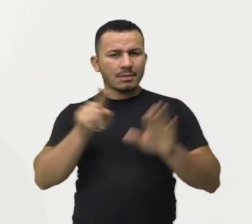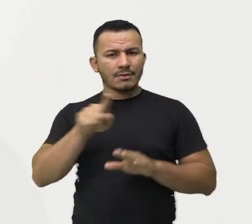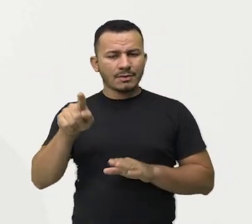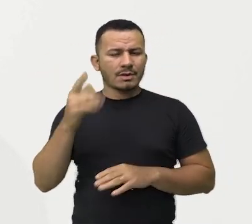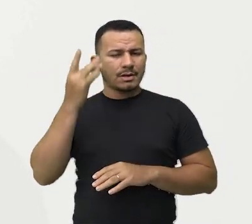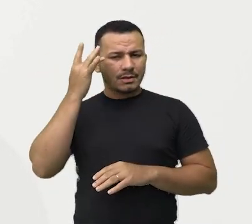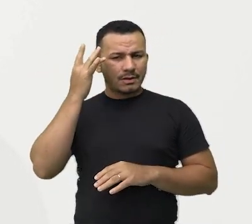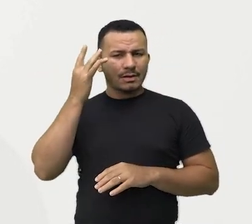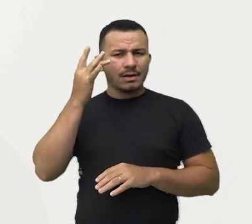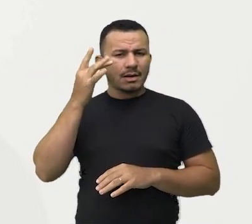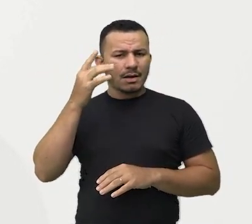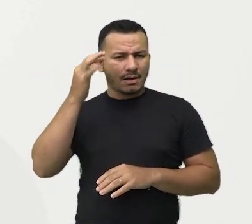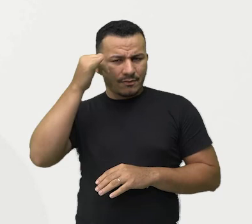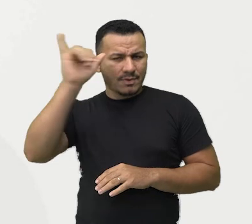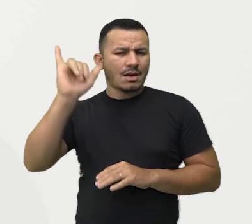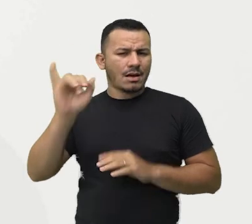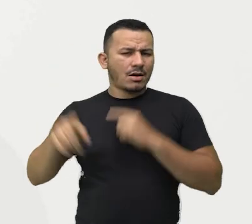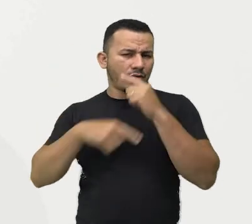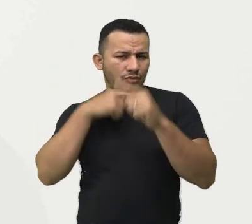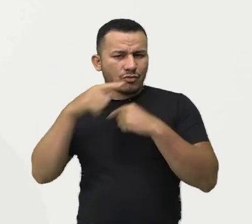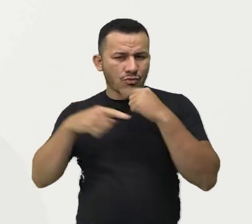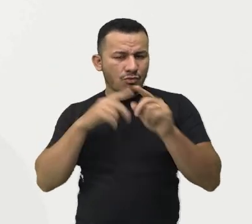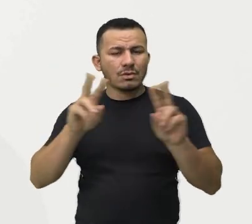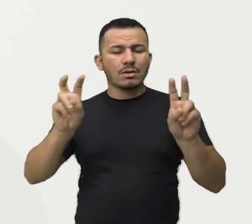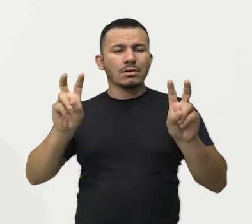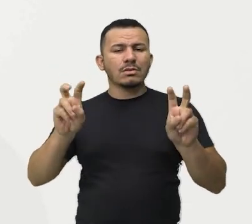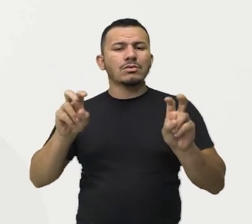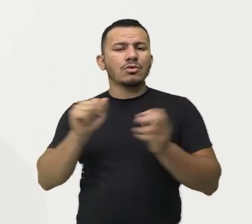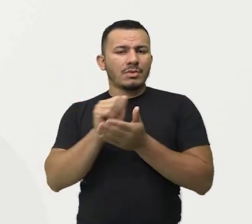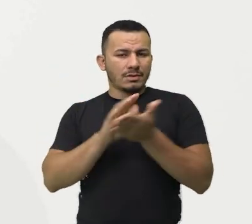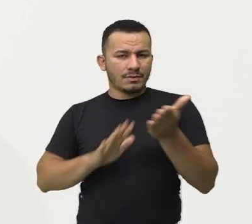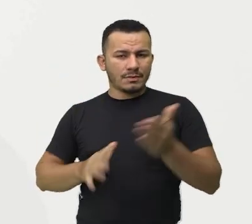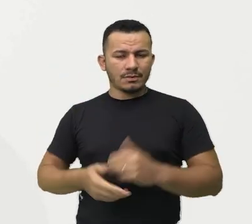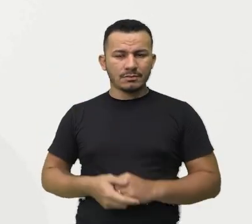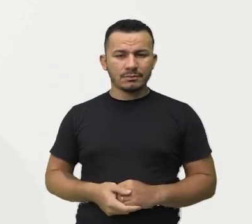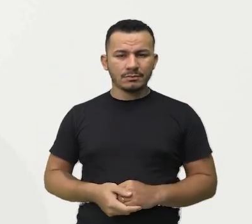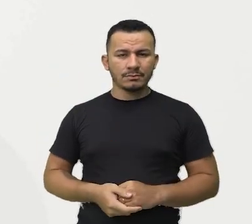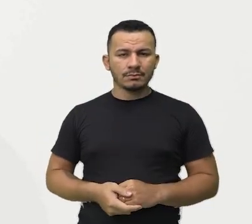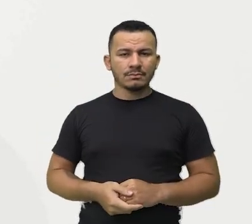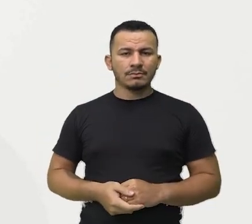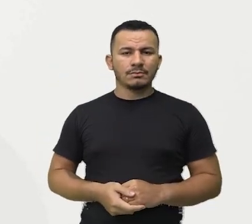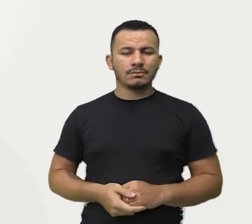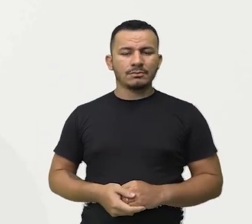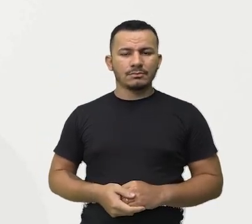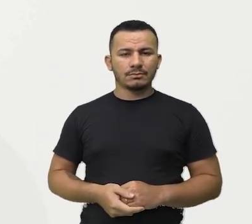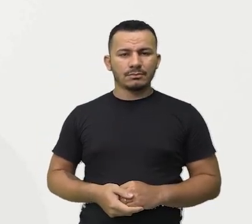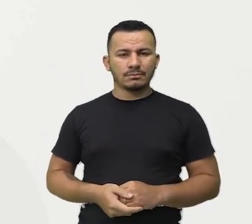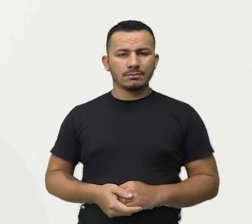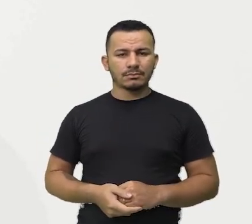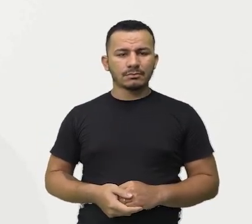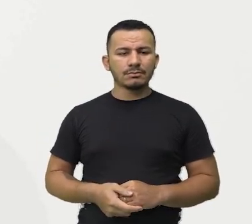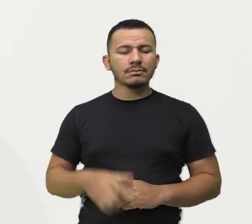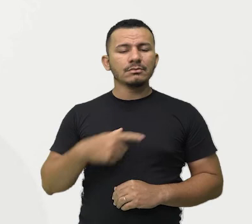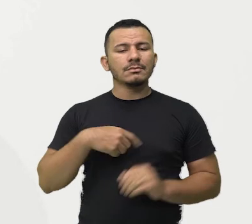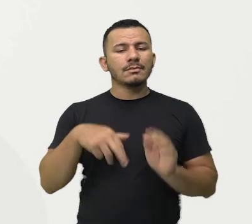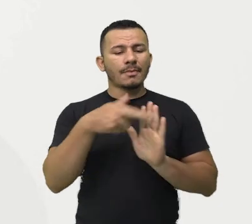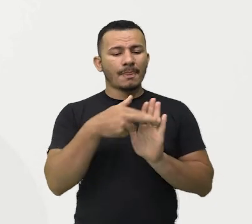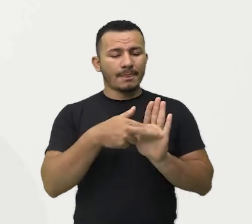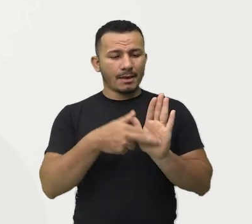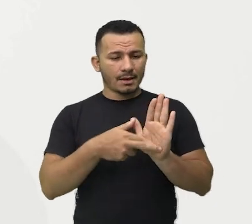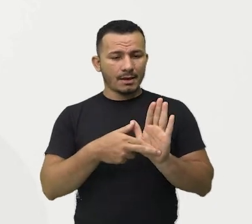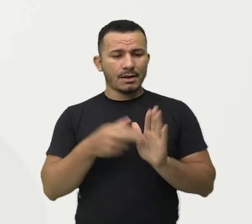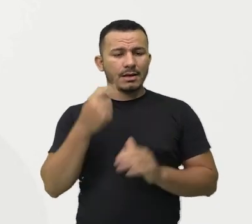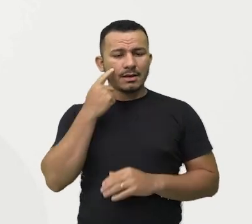bem claro aí para você, não ficar nenhuma dúvida com relação a essa resolução. E aí, pessoal, olha